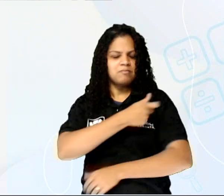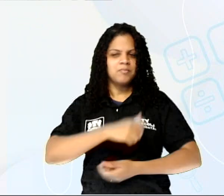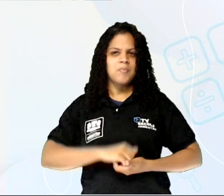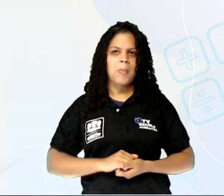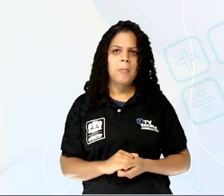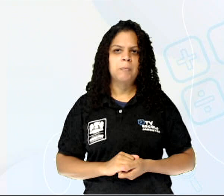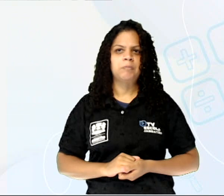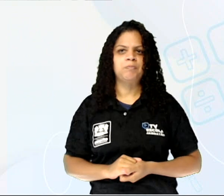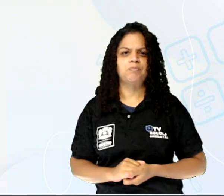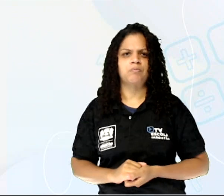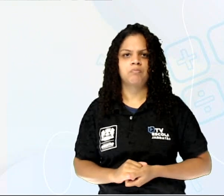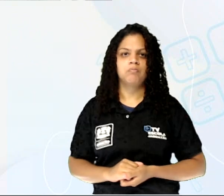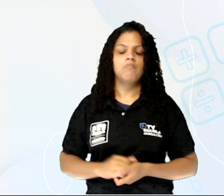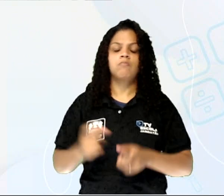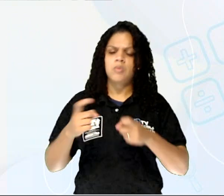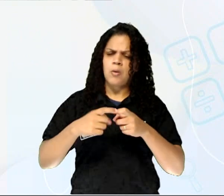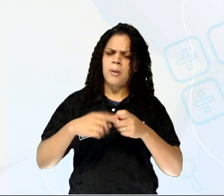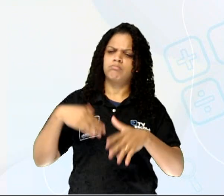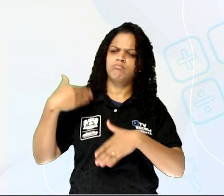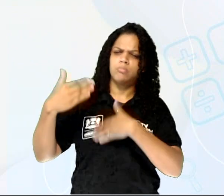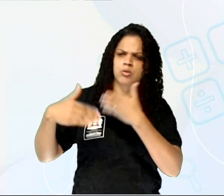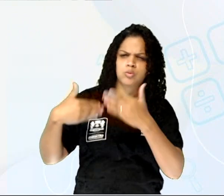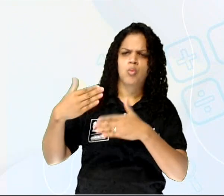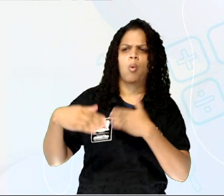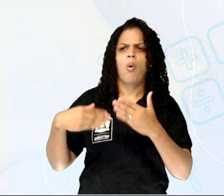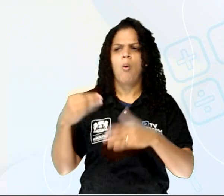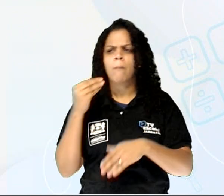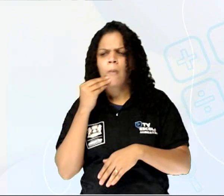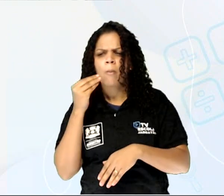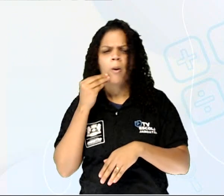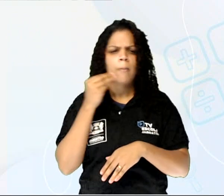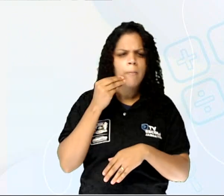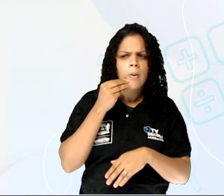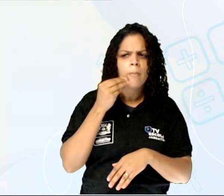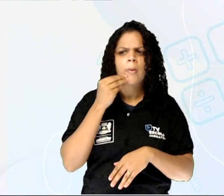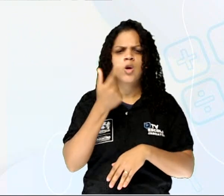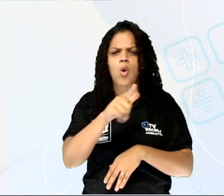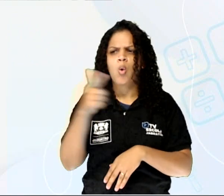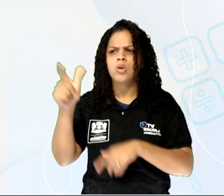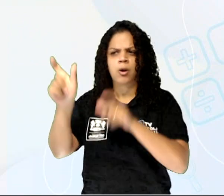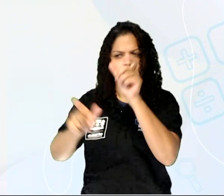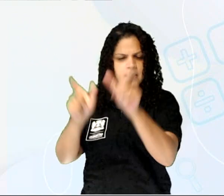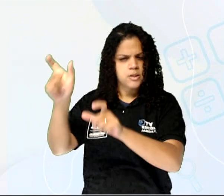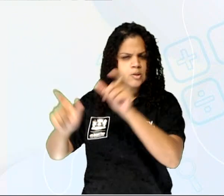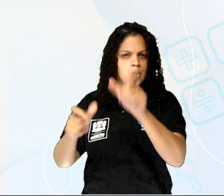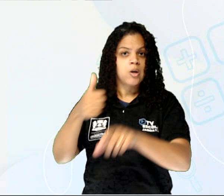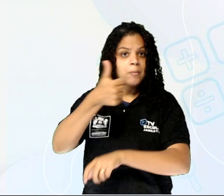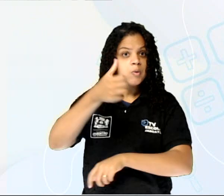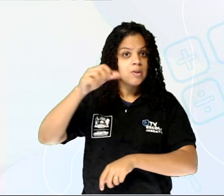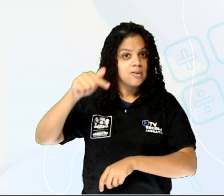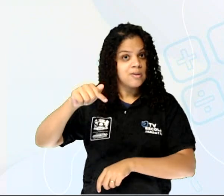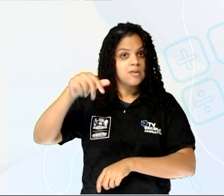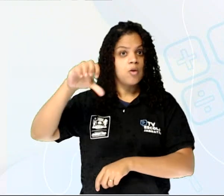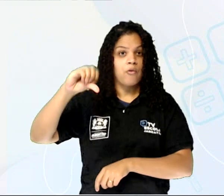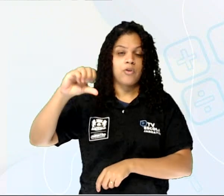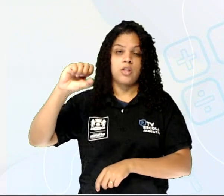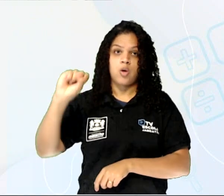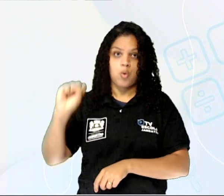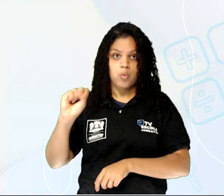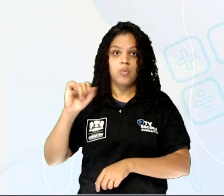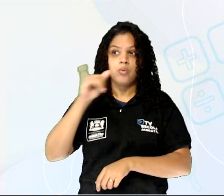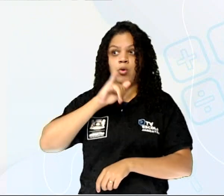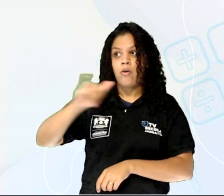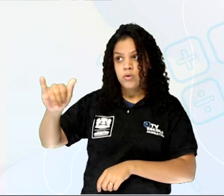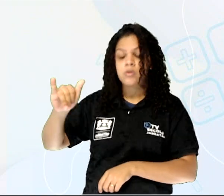O médico continuou sua experiência, repetindo o processo em mais pessoas. Em 1798, comunicou sua descoberta